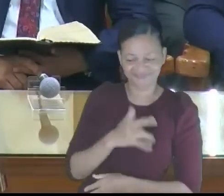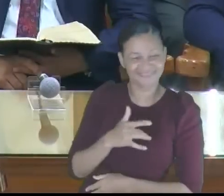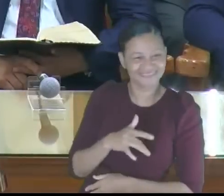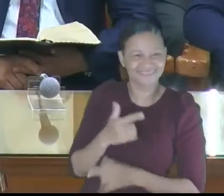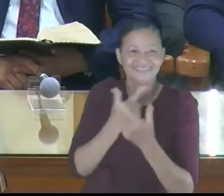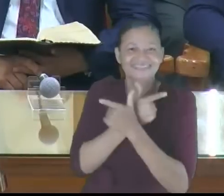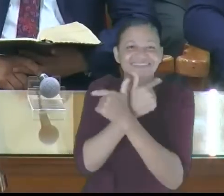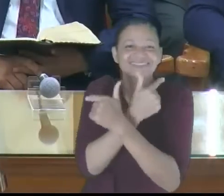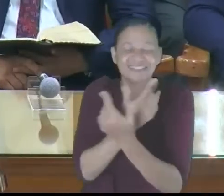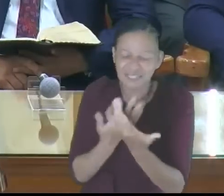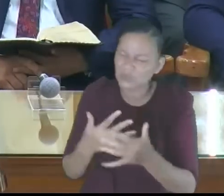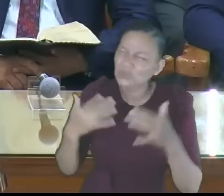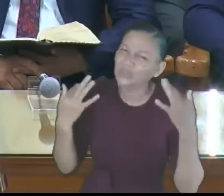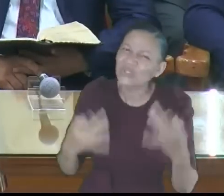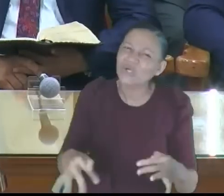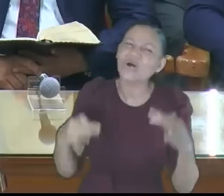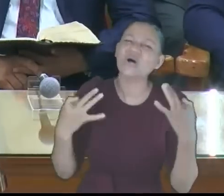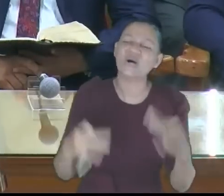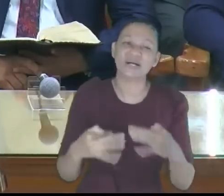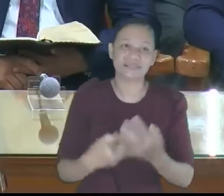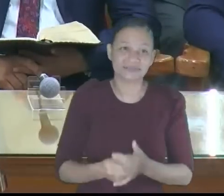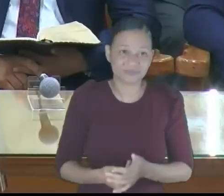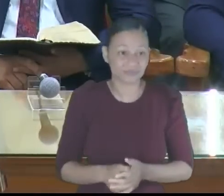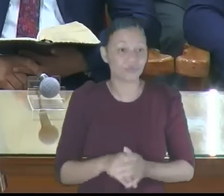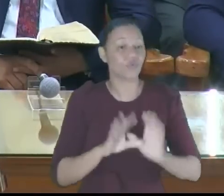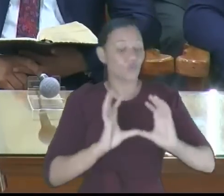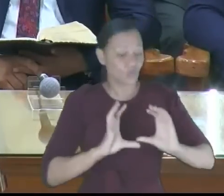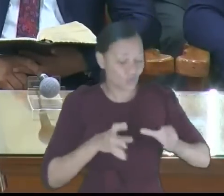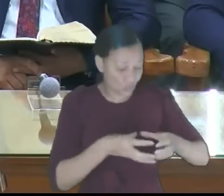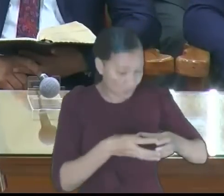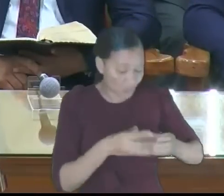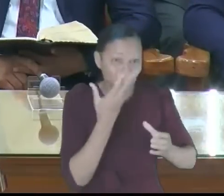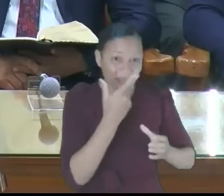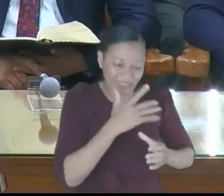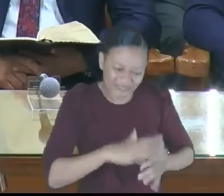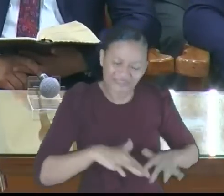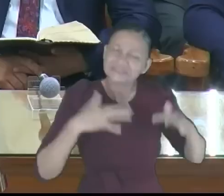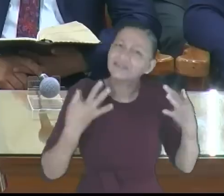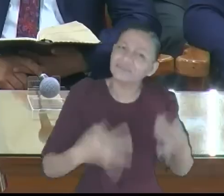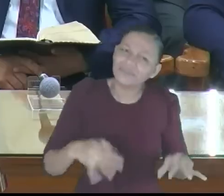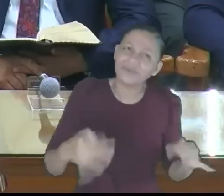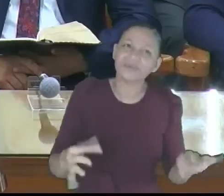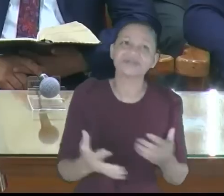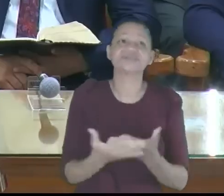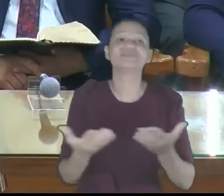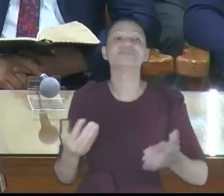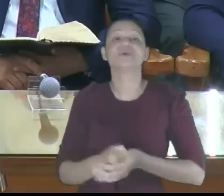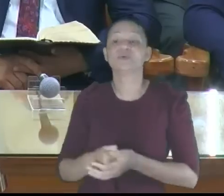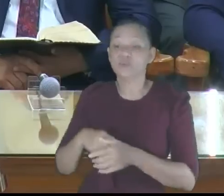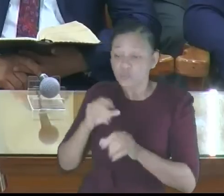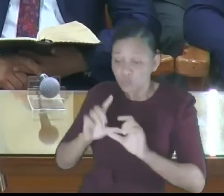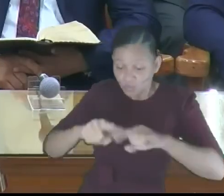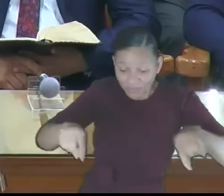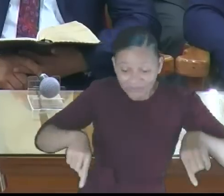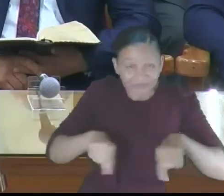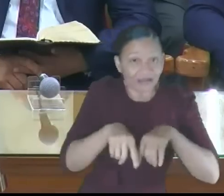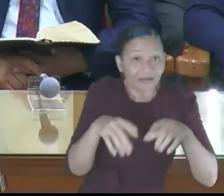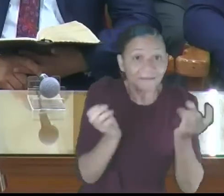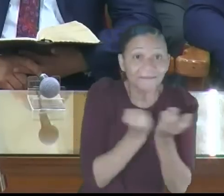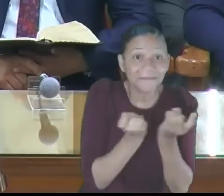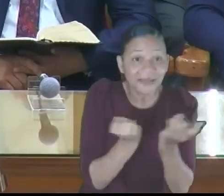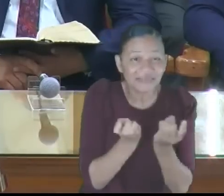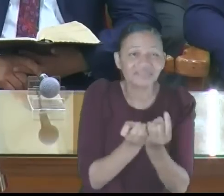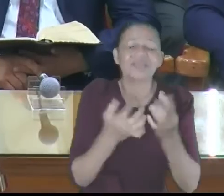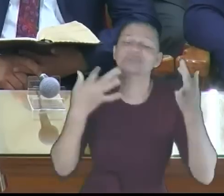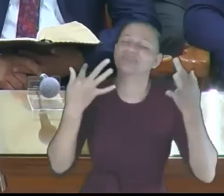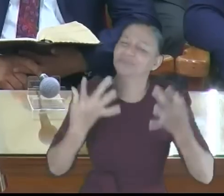Dói. Para tomar conta do conjunto das crianças, dói, dor de parto. Para tomar conta de uma classe de escola dominical,